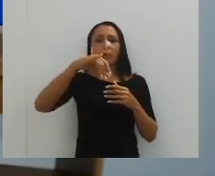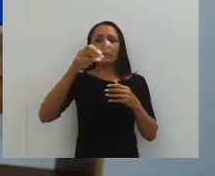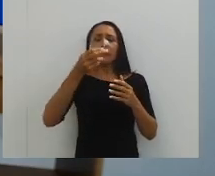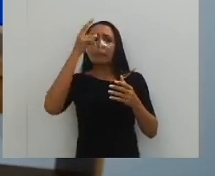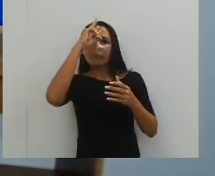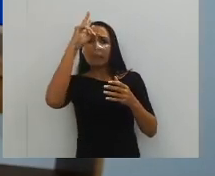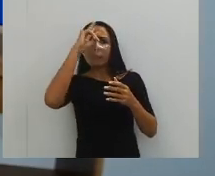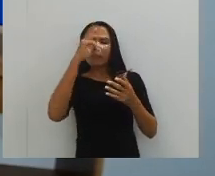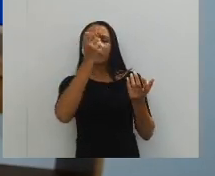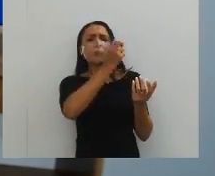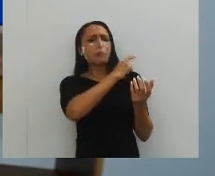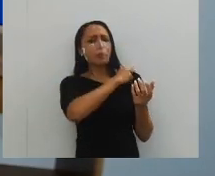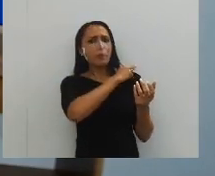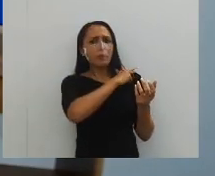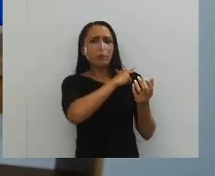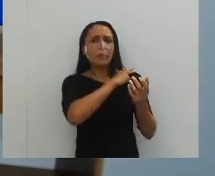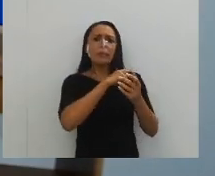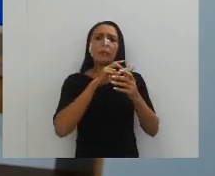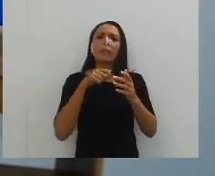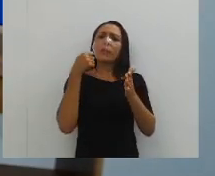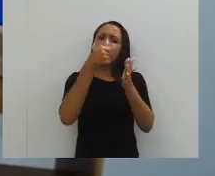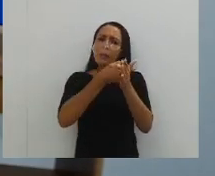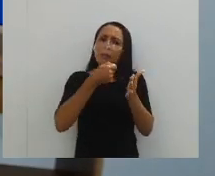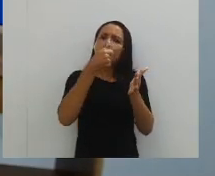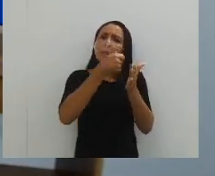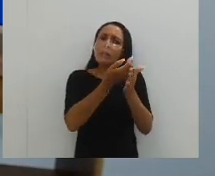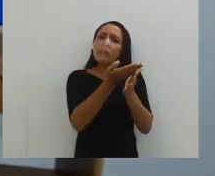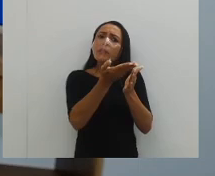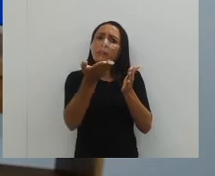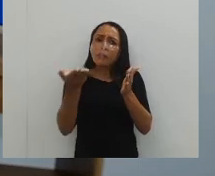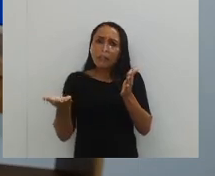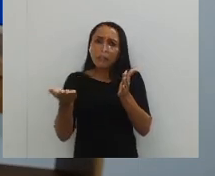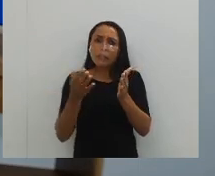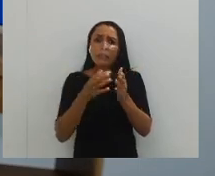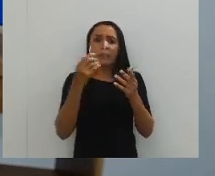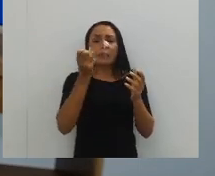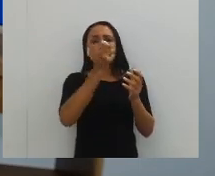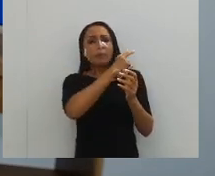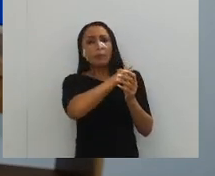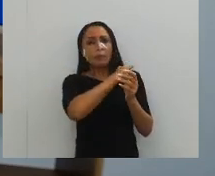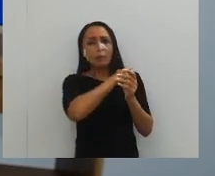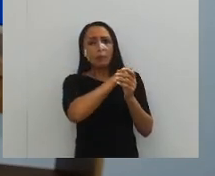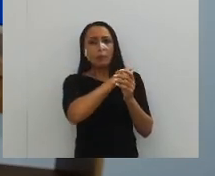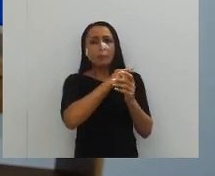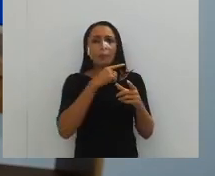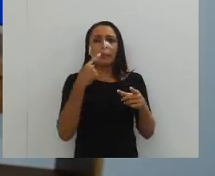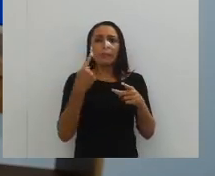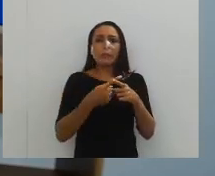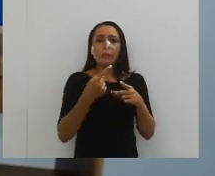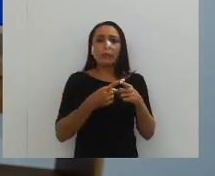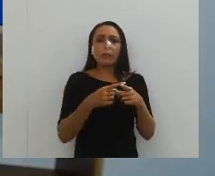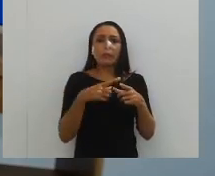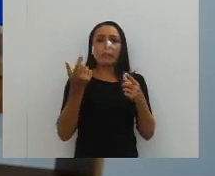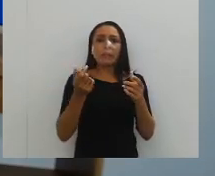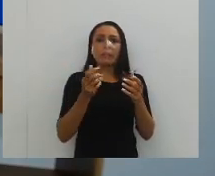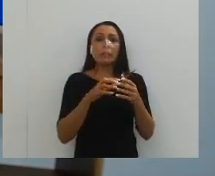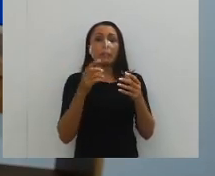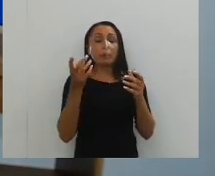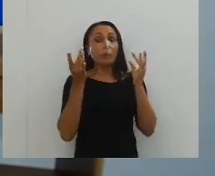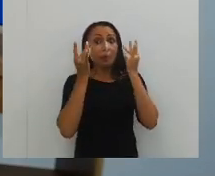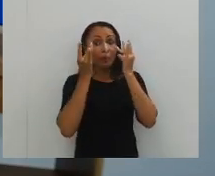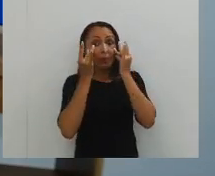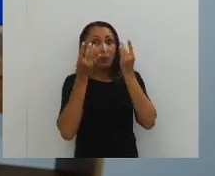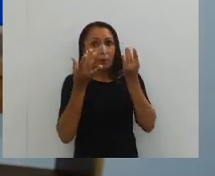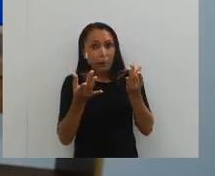nos segundos anos, e eu venho muito aí pegando no pé de vocês, que são os segundos anos, porque vocês têm que ficar muito antenados